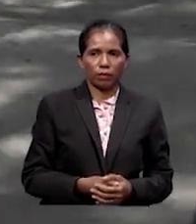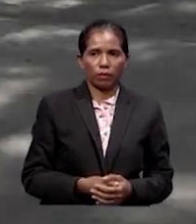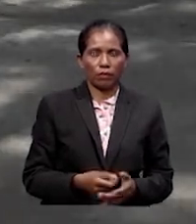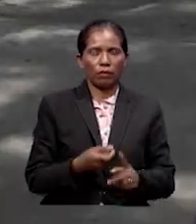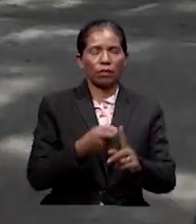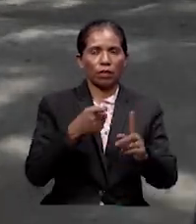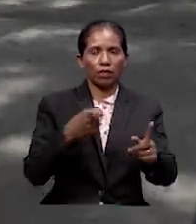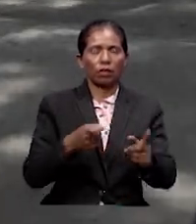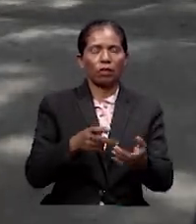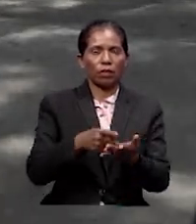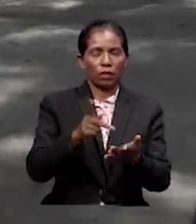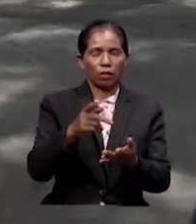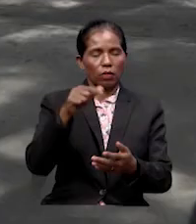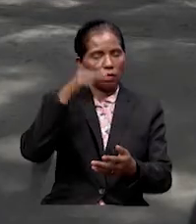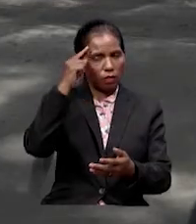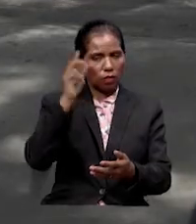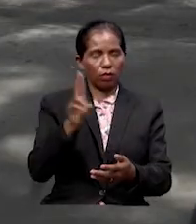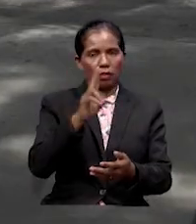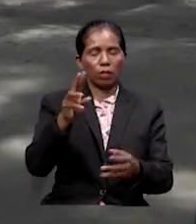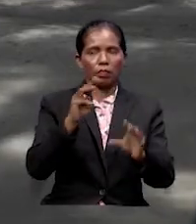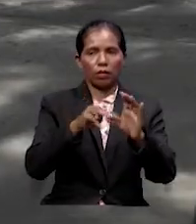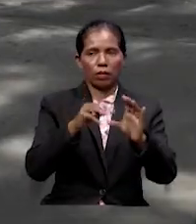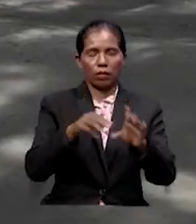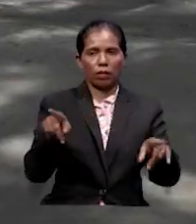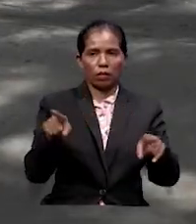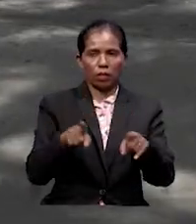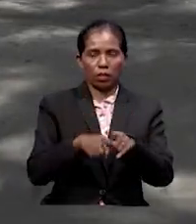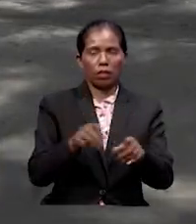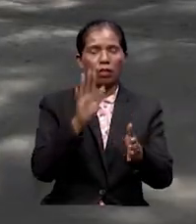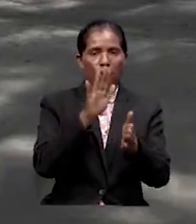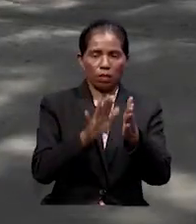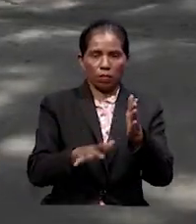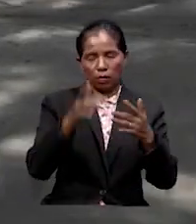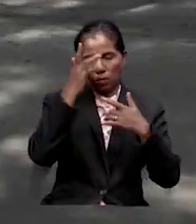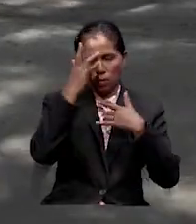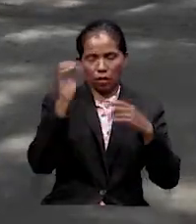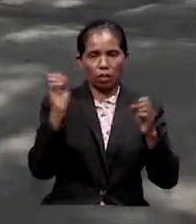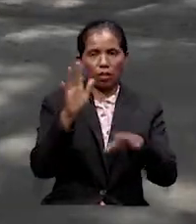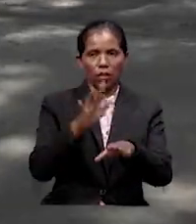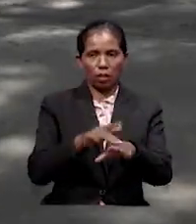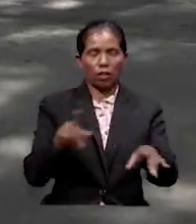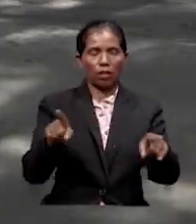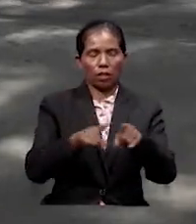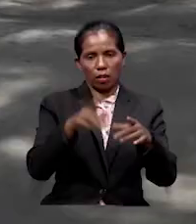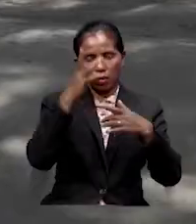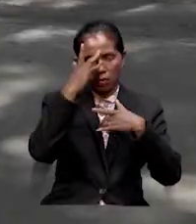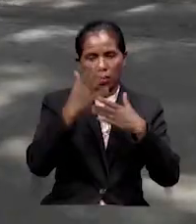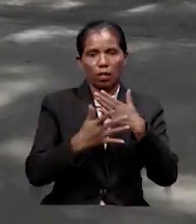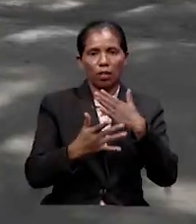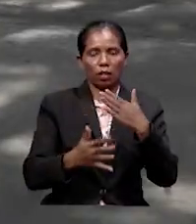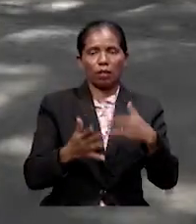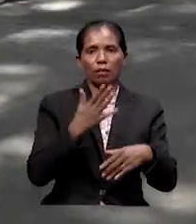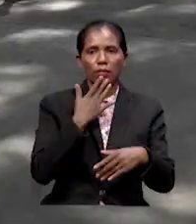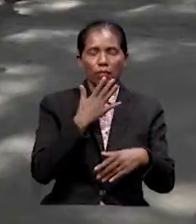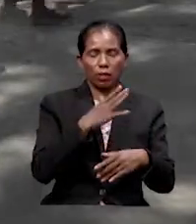Kusitasa nebe governo aplike ia mercadoria hanesa atu ida atu ha menos moras la daet hanesa moras rang midar no